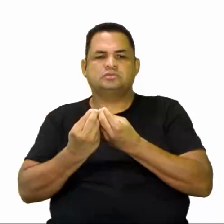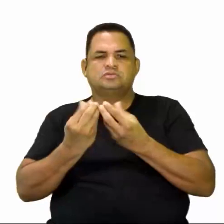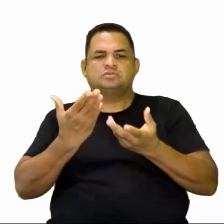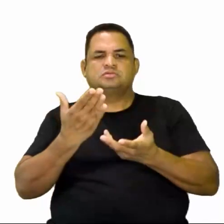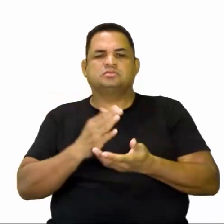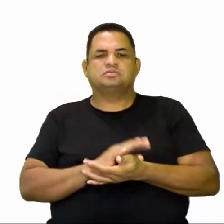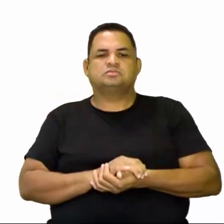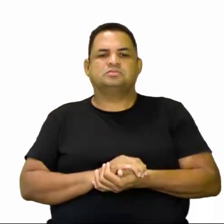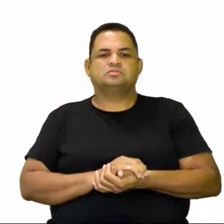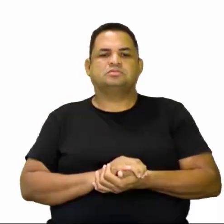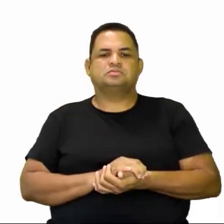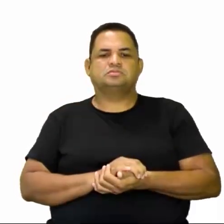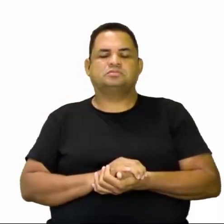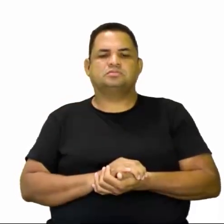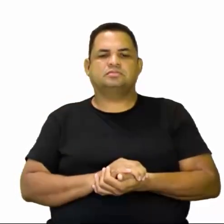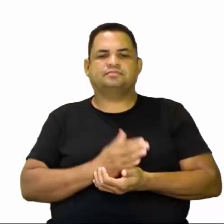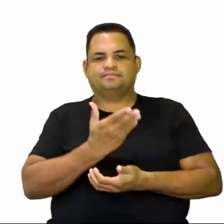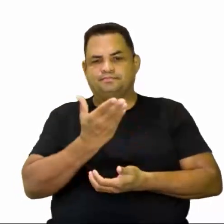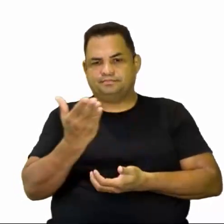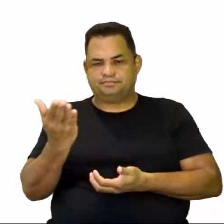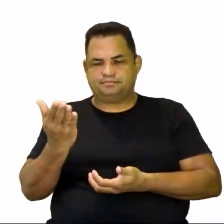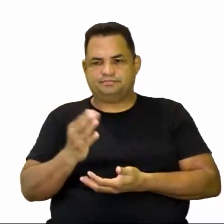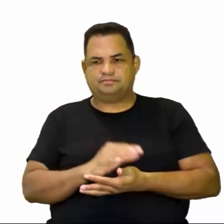FeSL3 e H2.